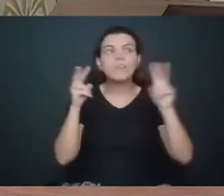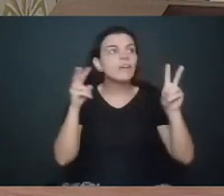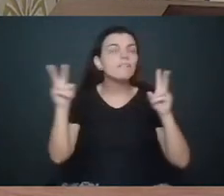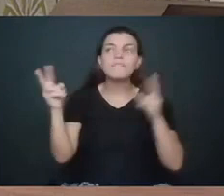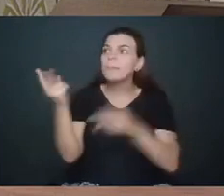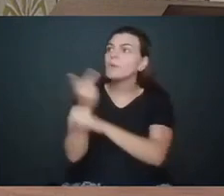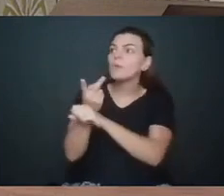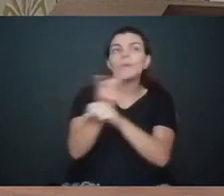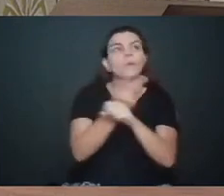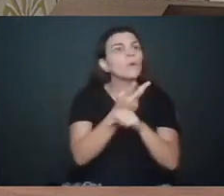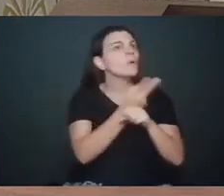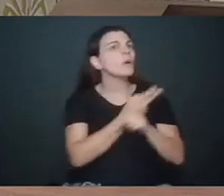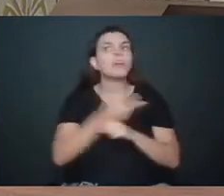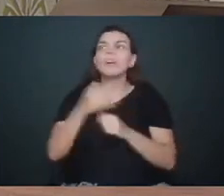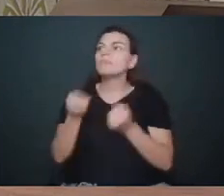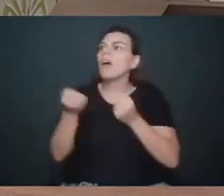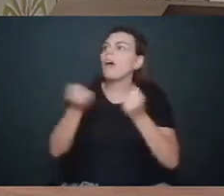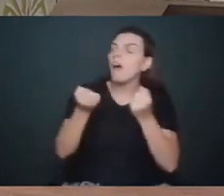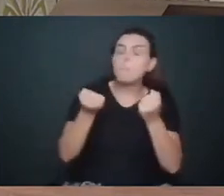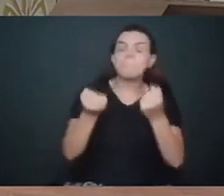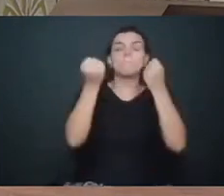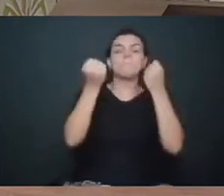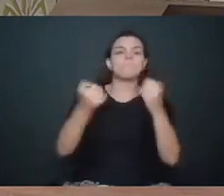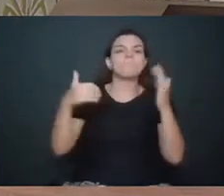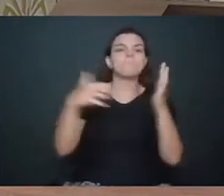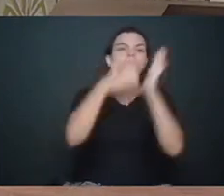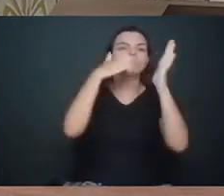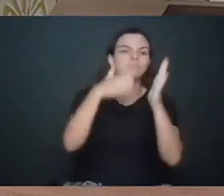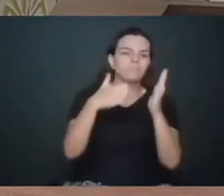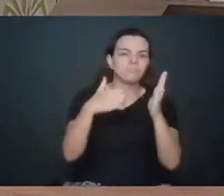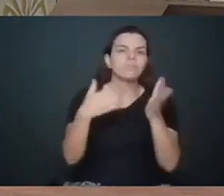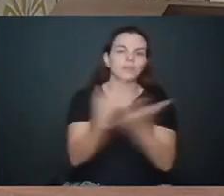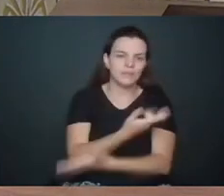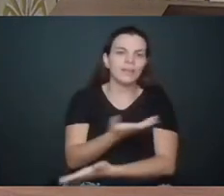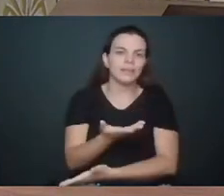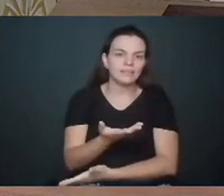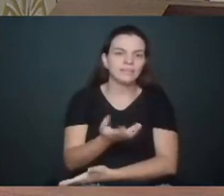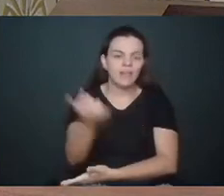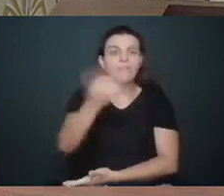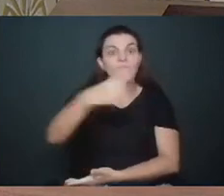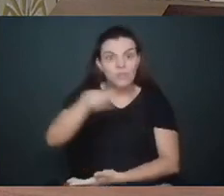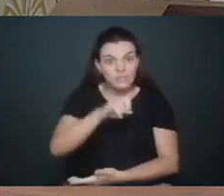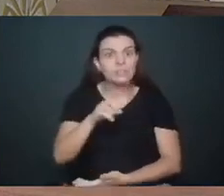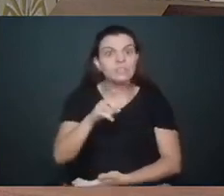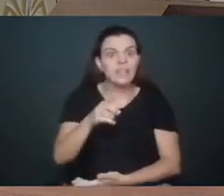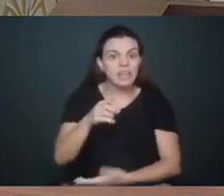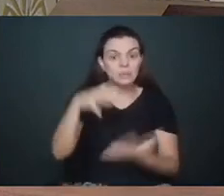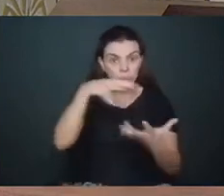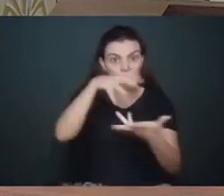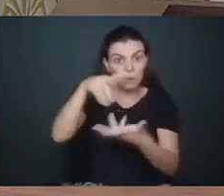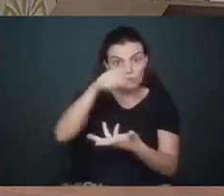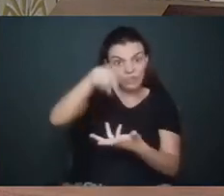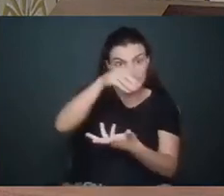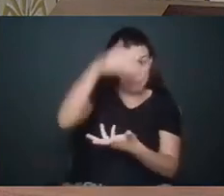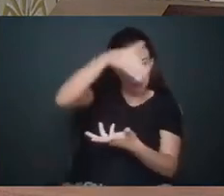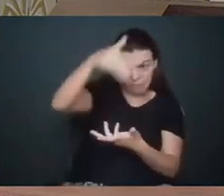Só para começar. Gente, eu digo a vocês, com certeza vocês têm andado pelo mundo mais do que eu. Mas eu andei aí nos 15,